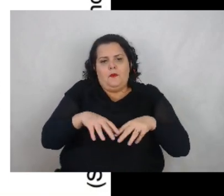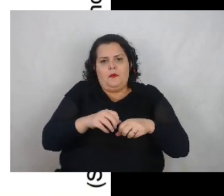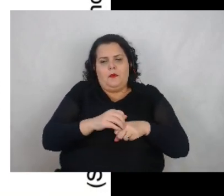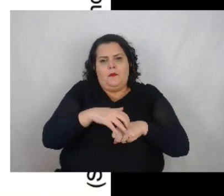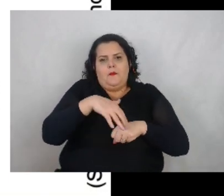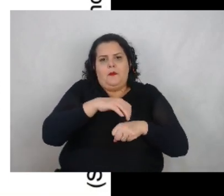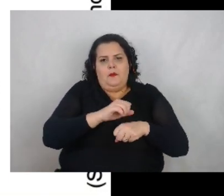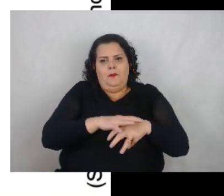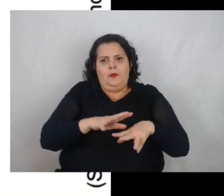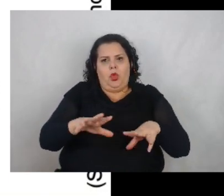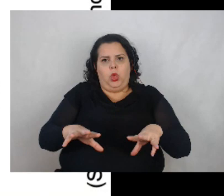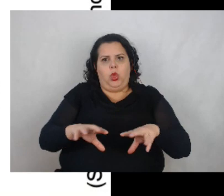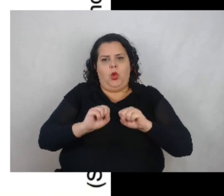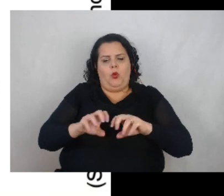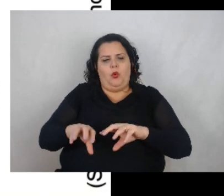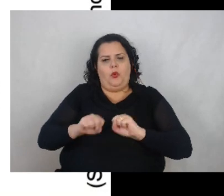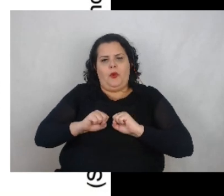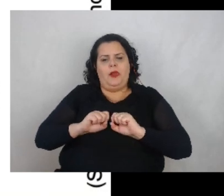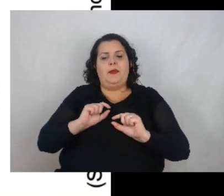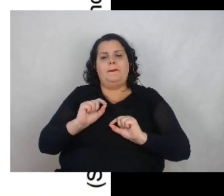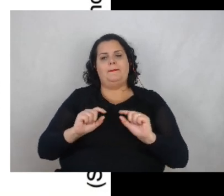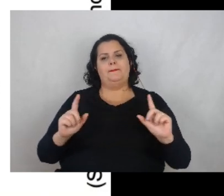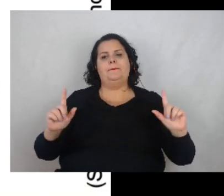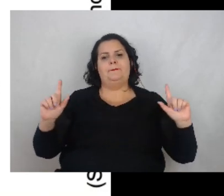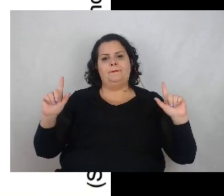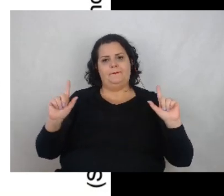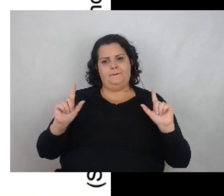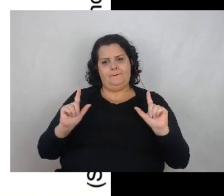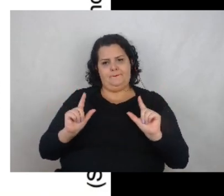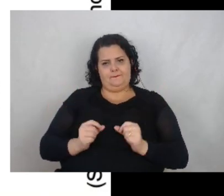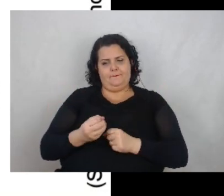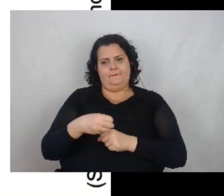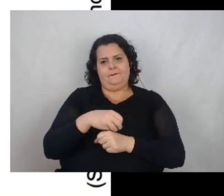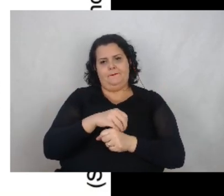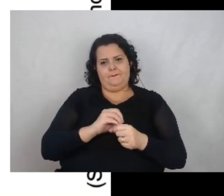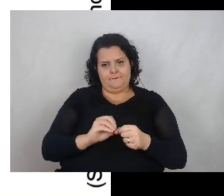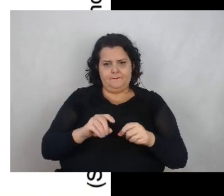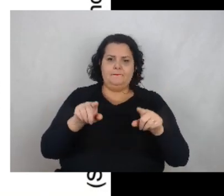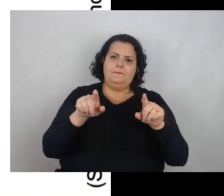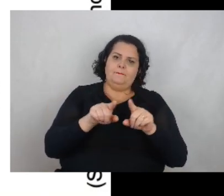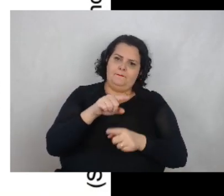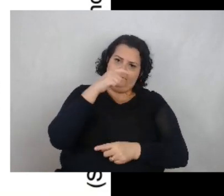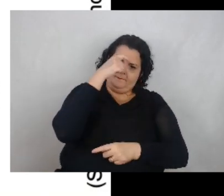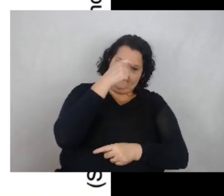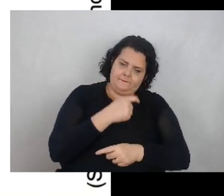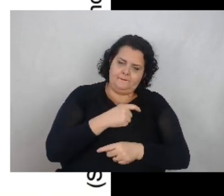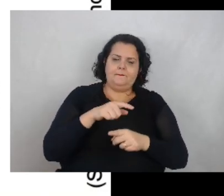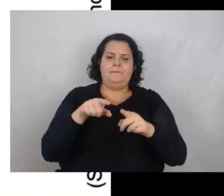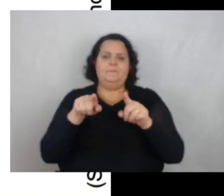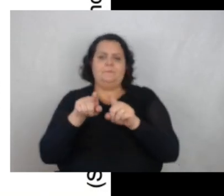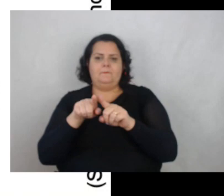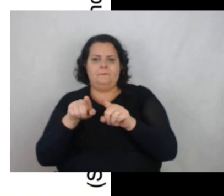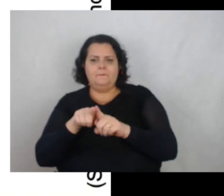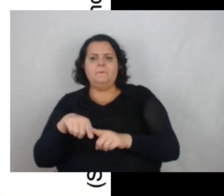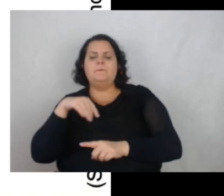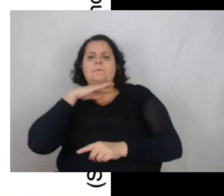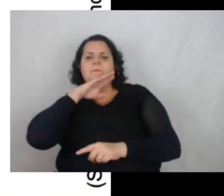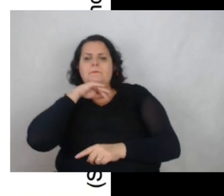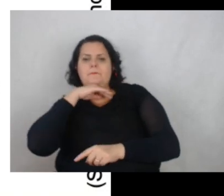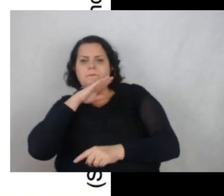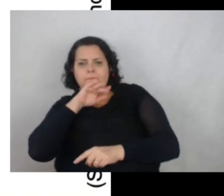causado pelo vírus, como em células, como também em animais, e isso também aumentando a taxa de